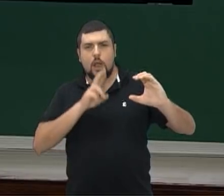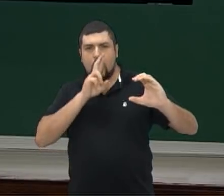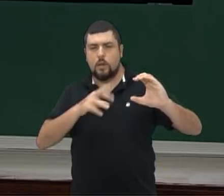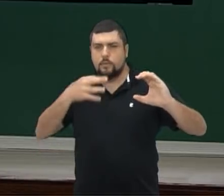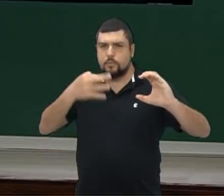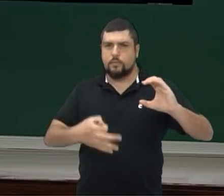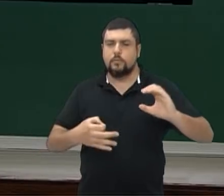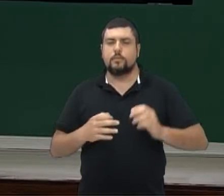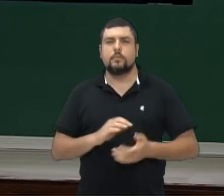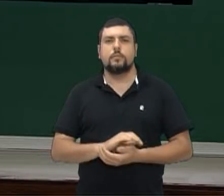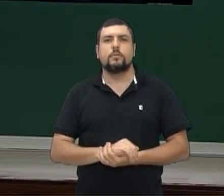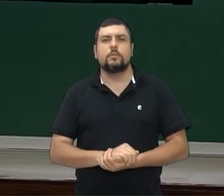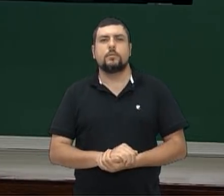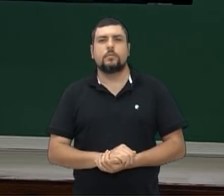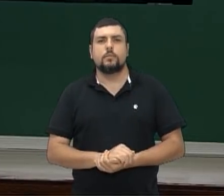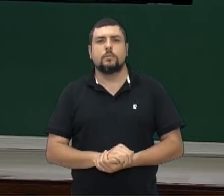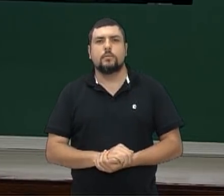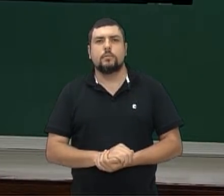correta.